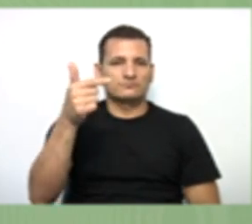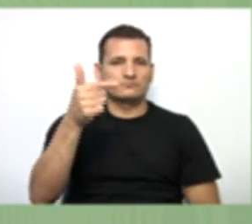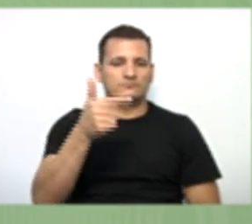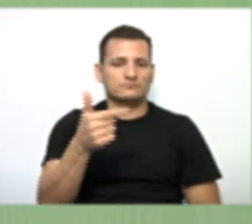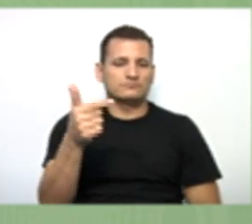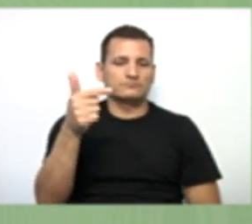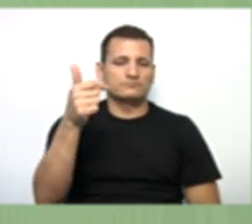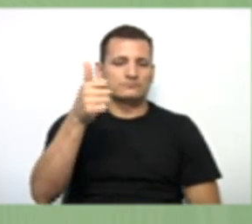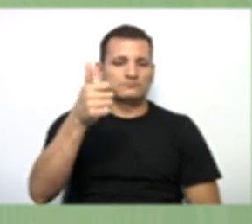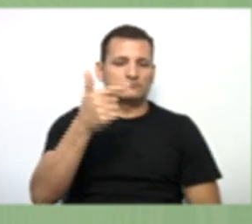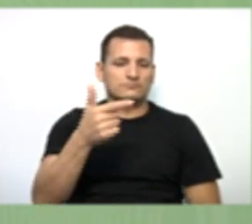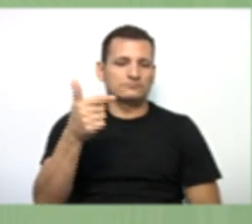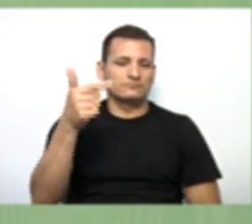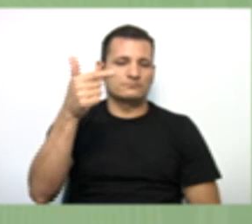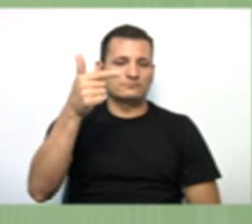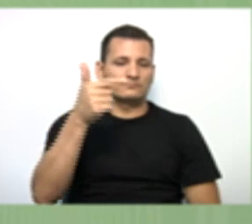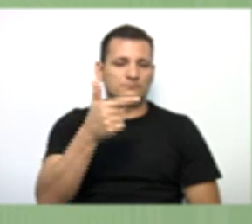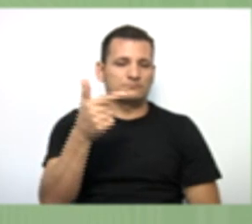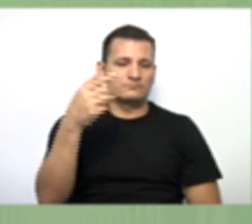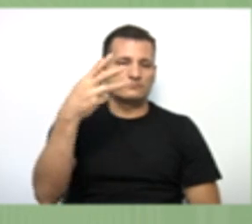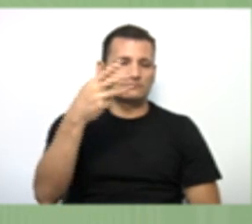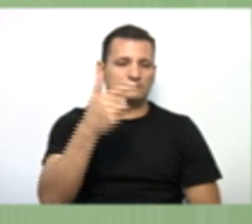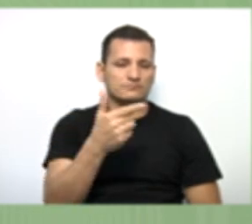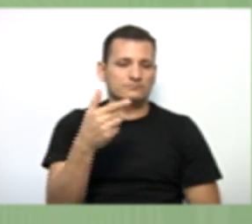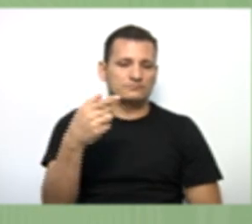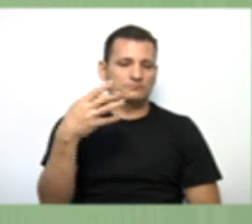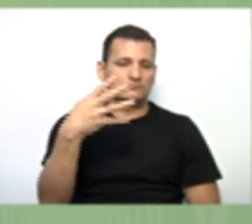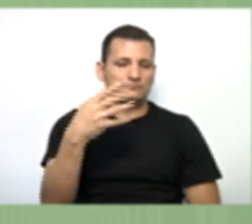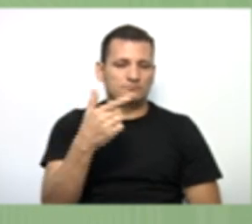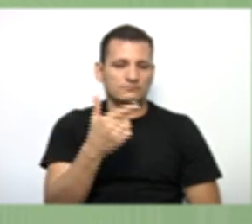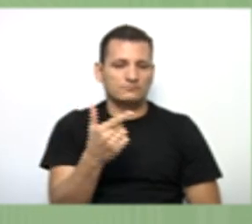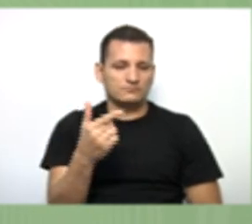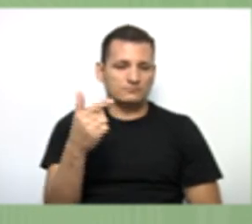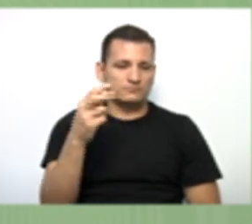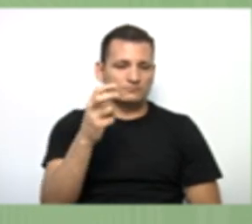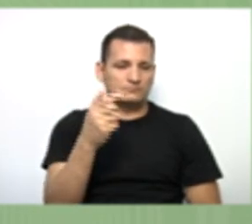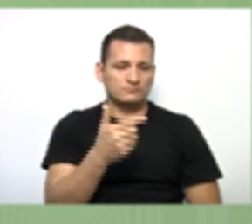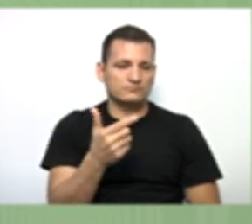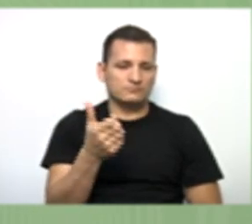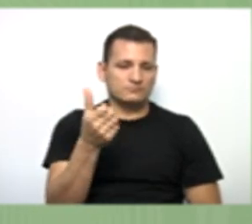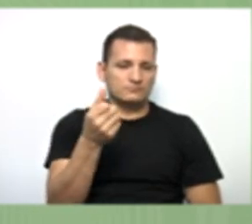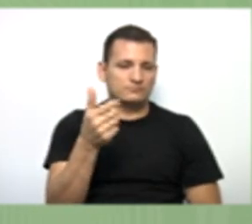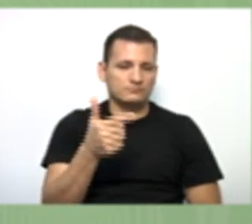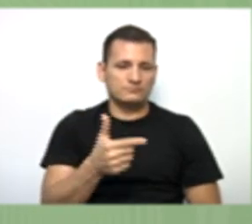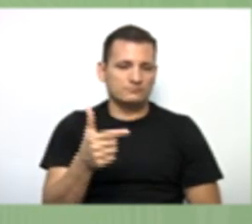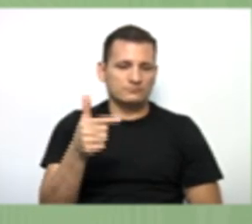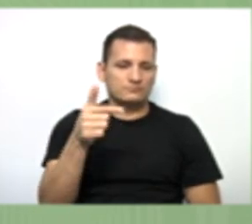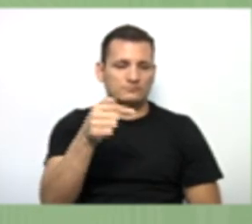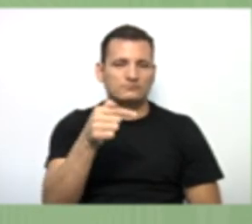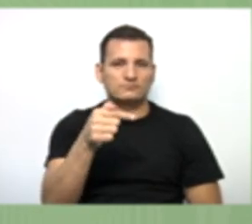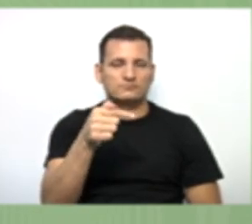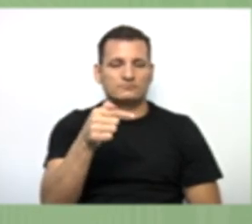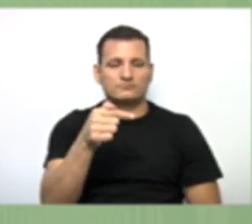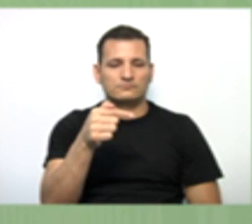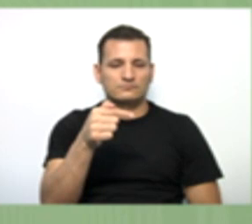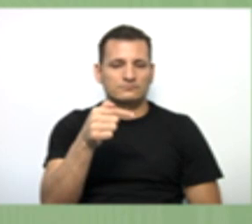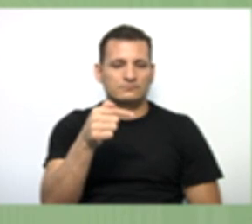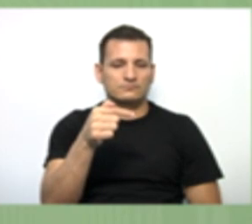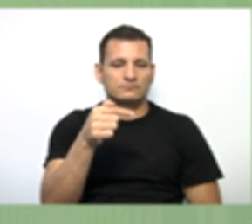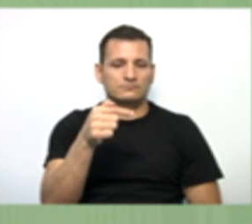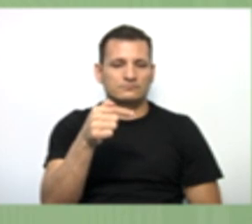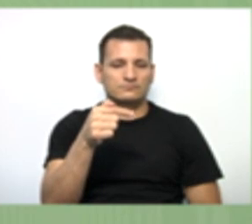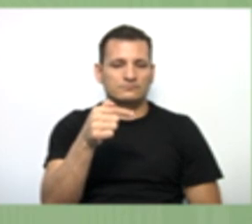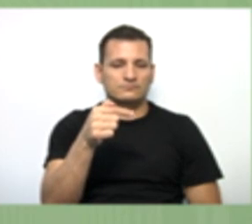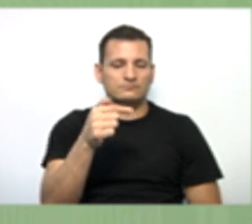2 elevado a 2, 2 elevado a 3, 2 elevado a 4, 2 elevado a 5, 2 elevado a 6, 2 elevado a 7. Eu tenho tudo